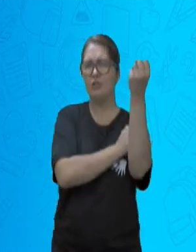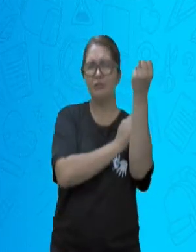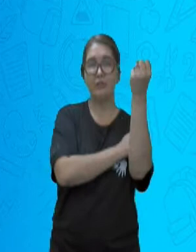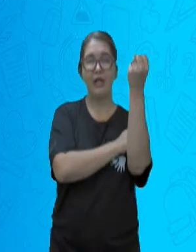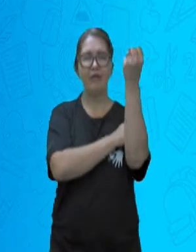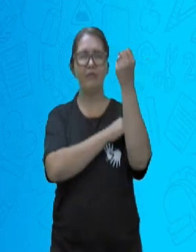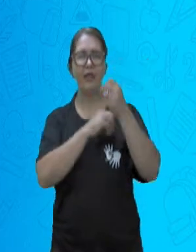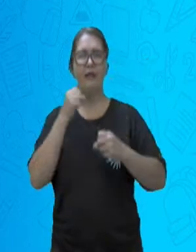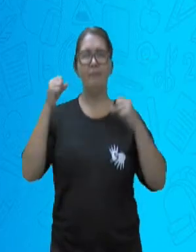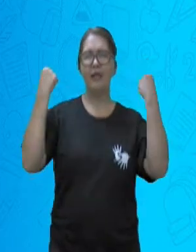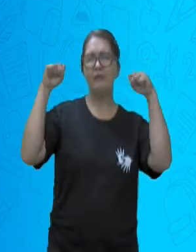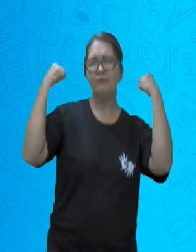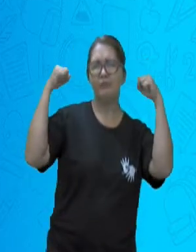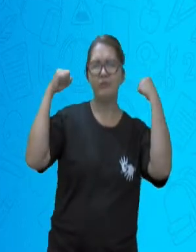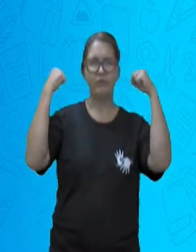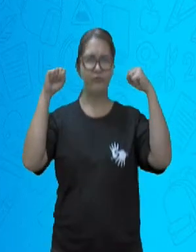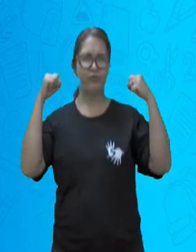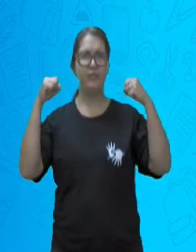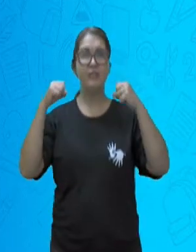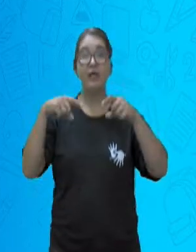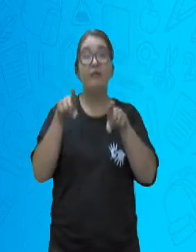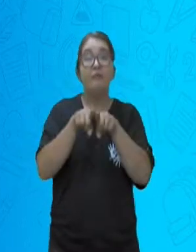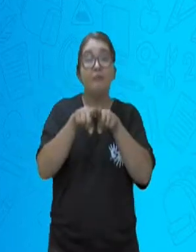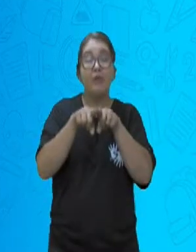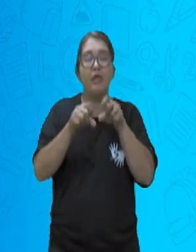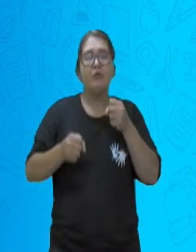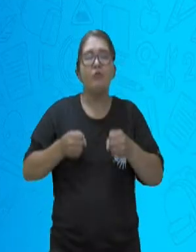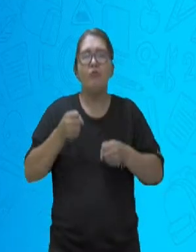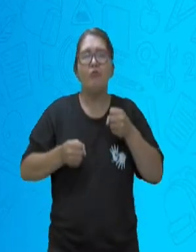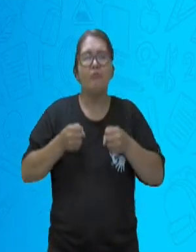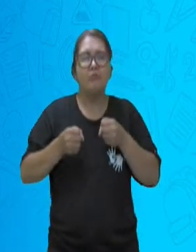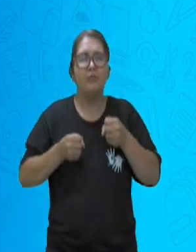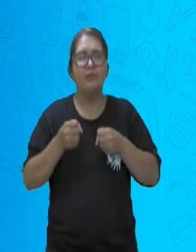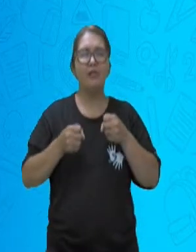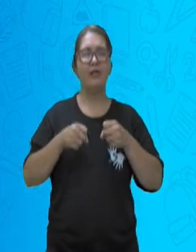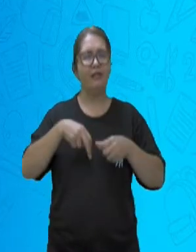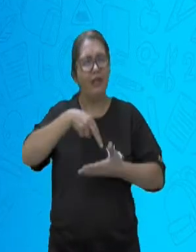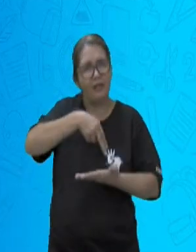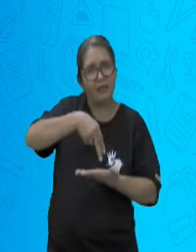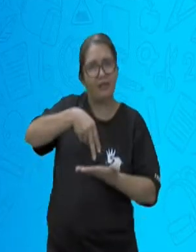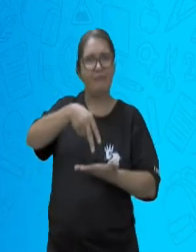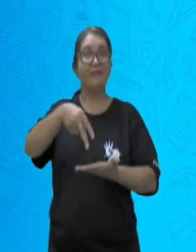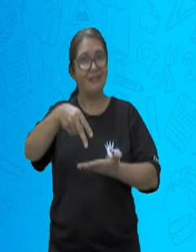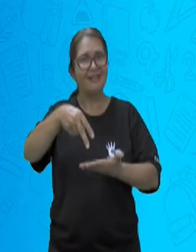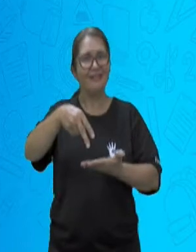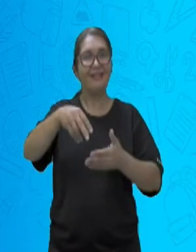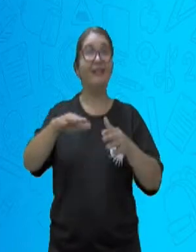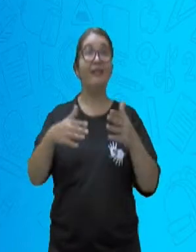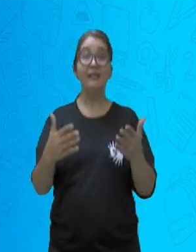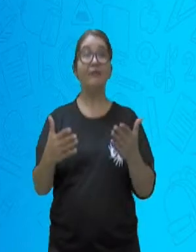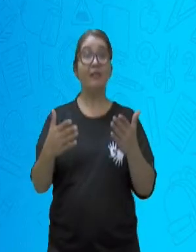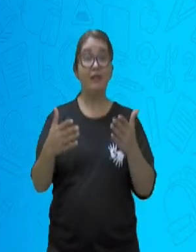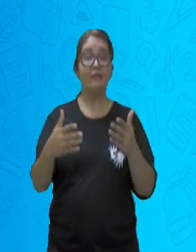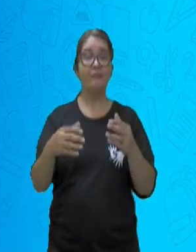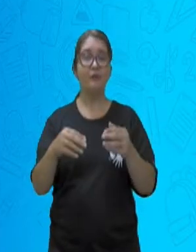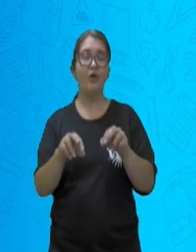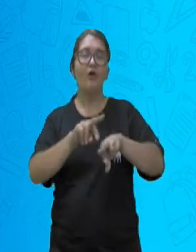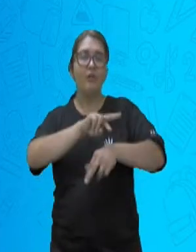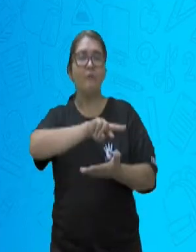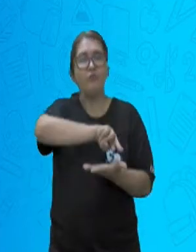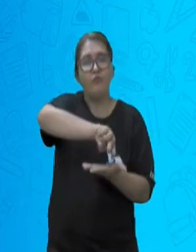tem os alimentos que são construtores. Temos os alimentos reguladores e o que falamos,